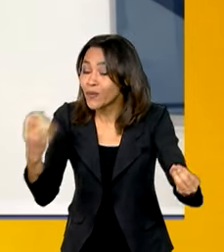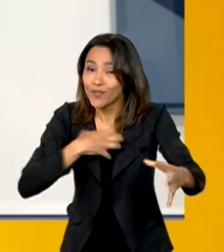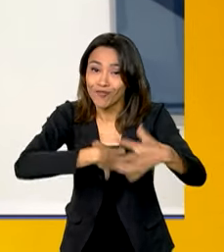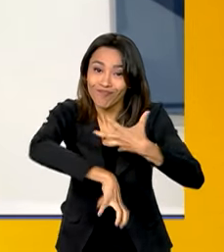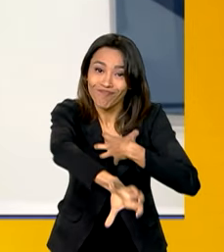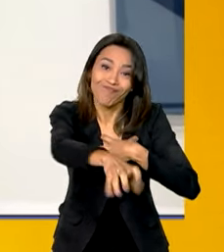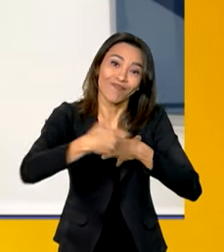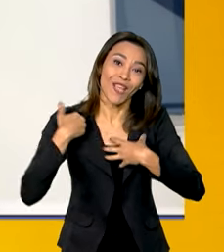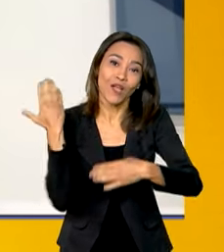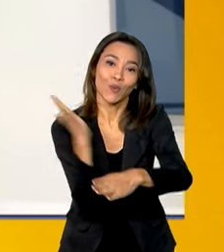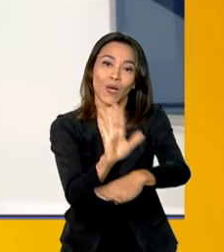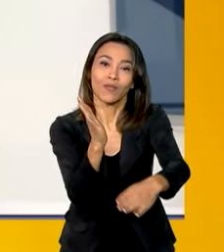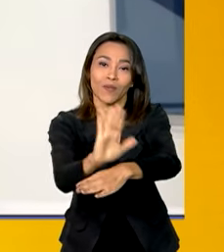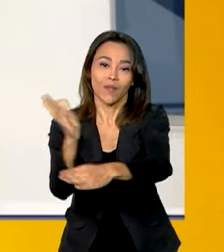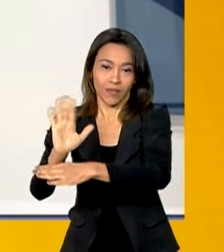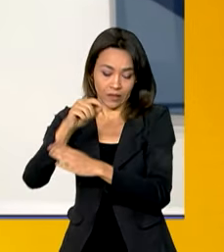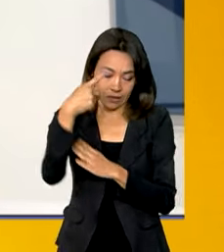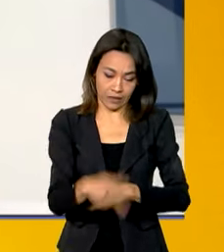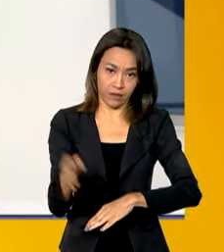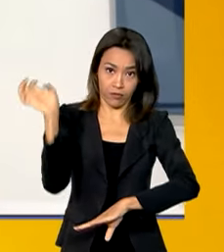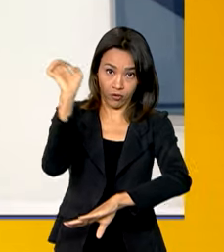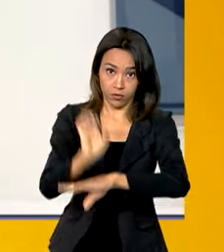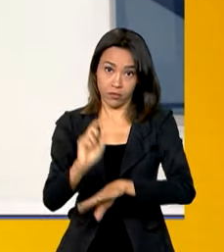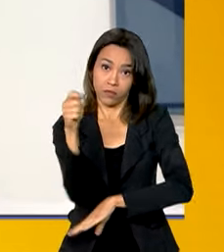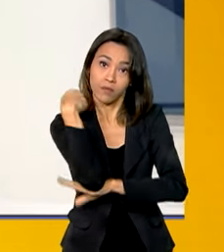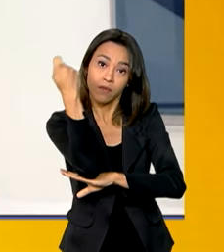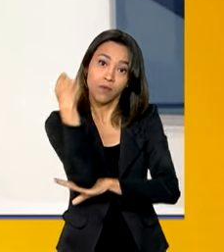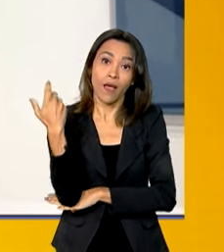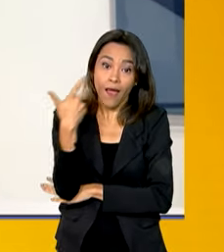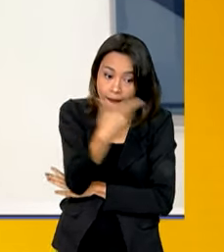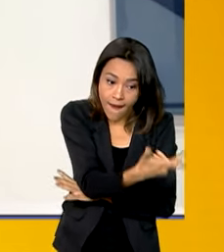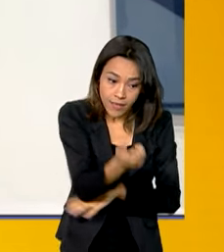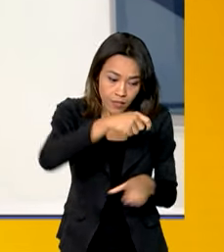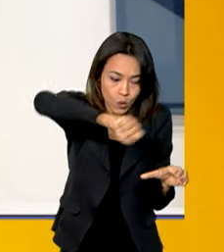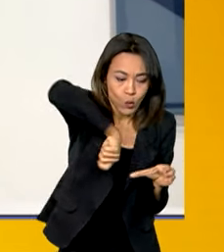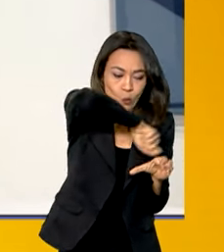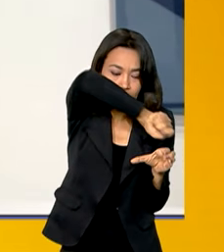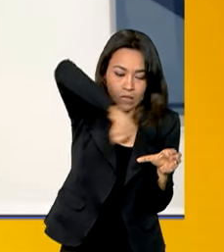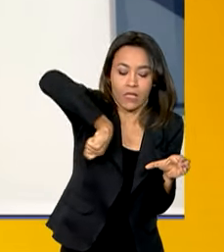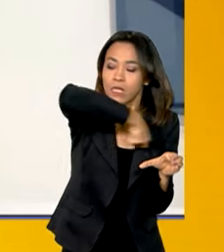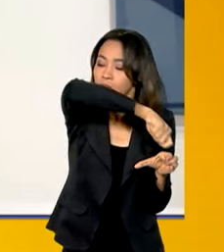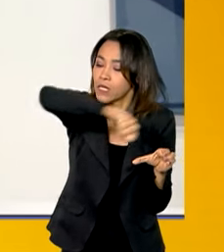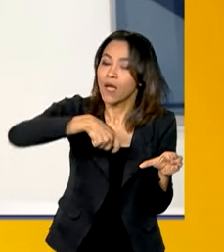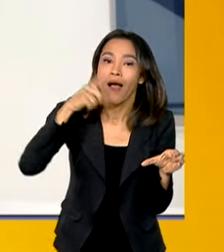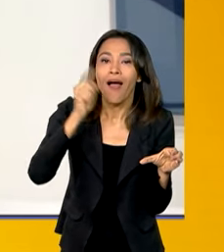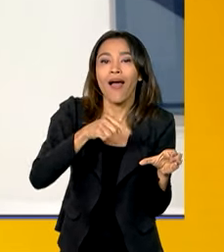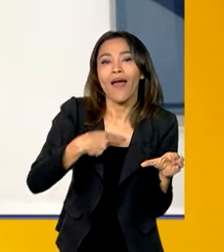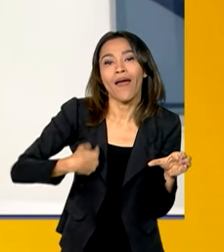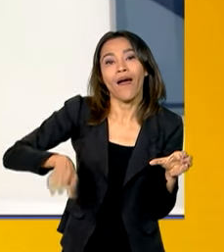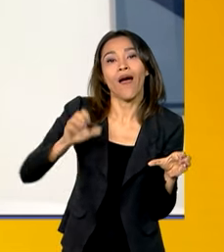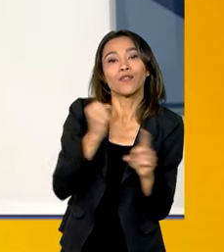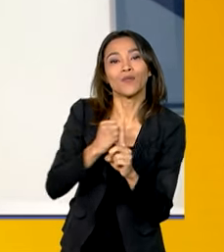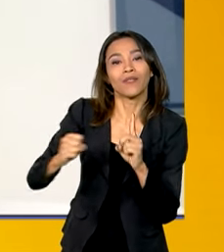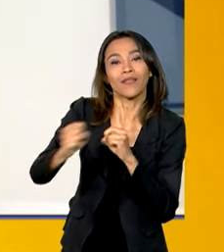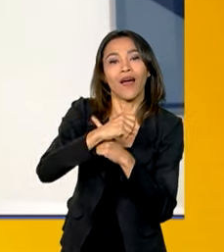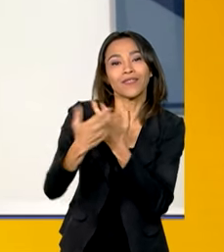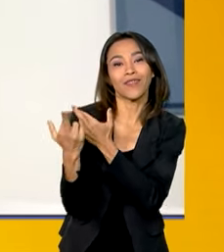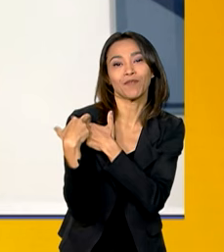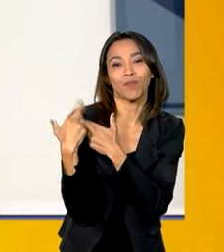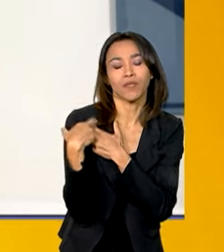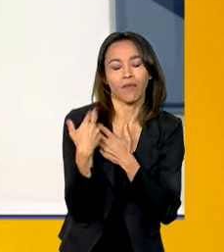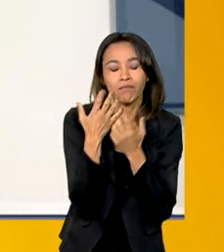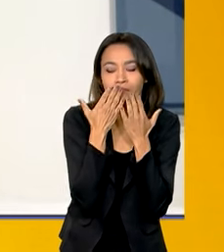que está montada aqui no Rio do Sul. As cozinhas solidárias basicamente atendidas pela sociedade civil é algo